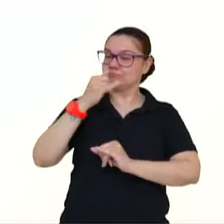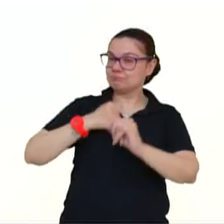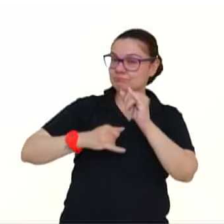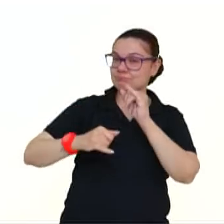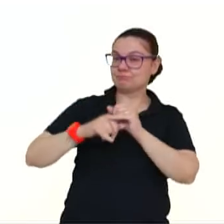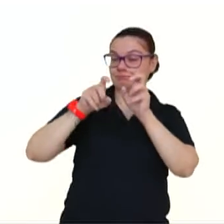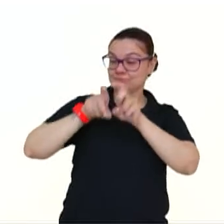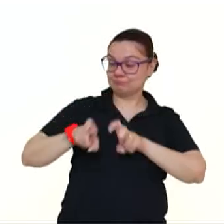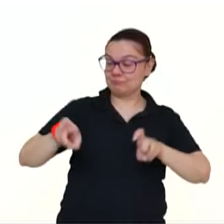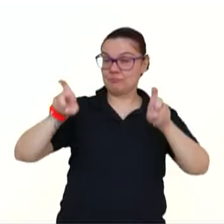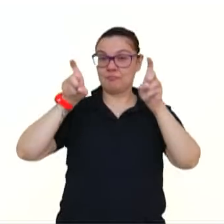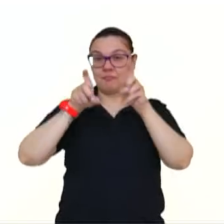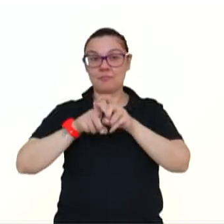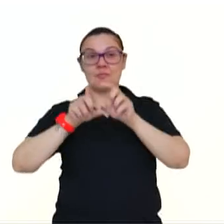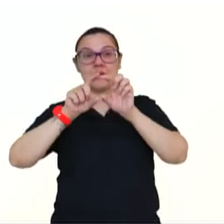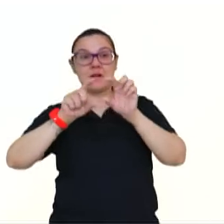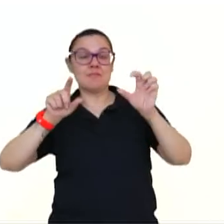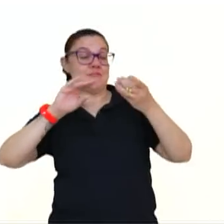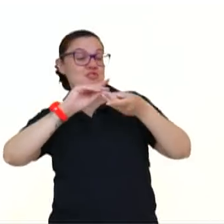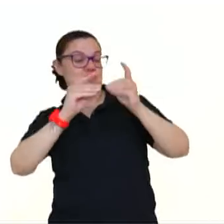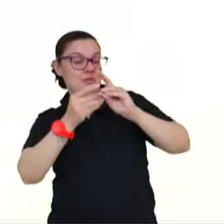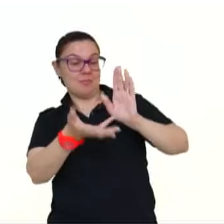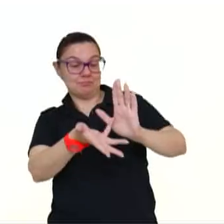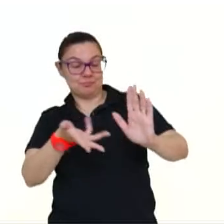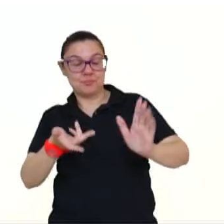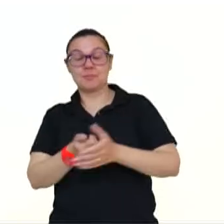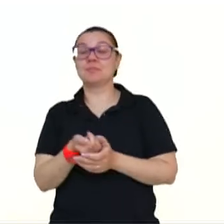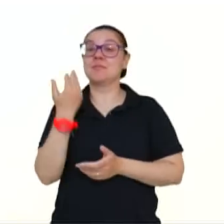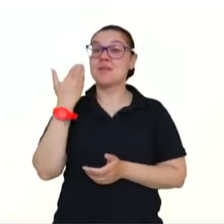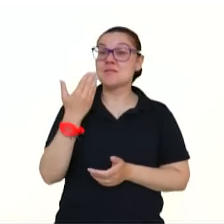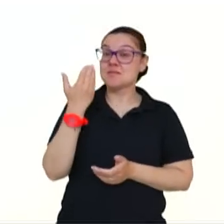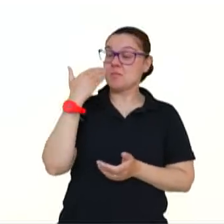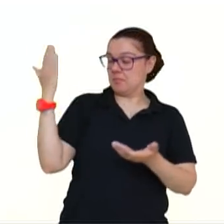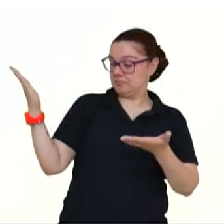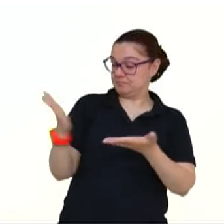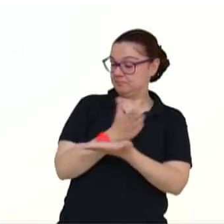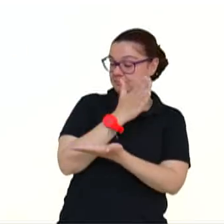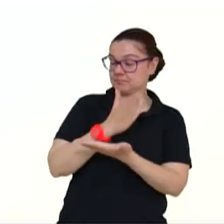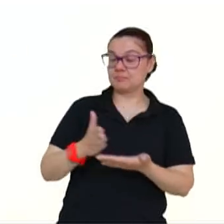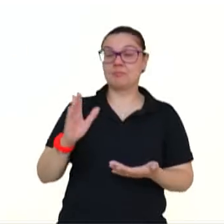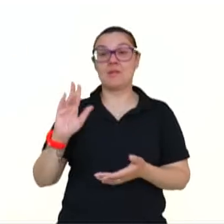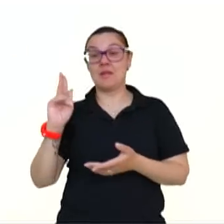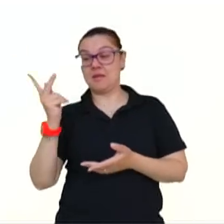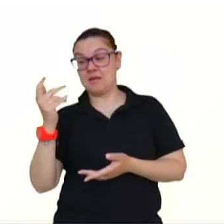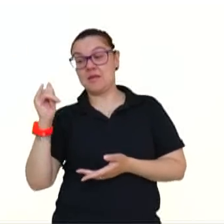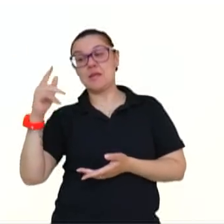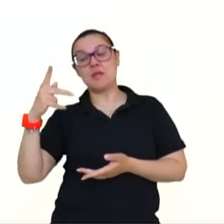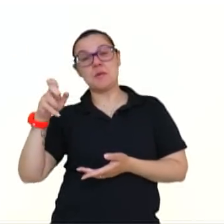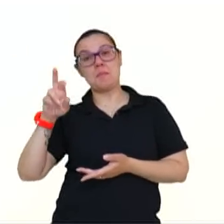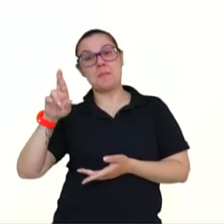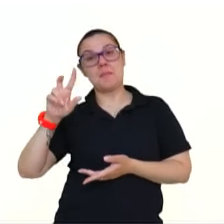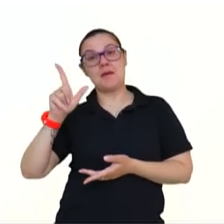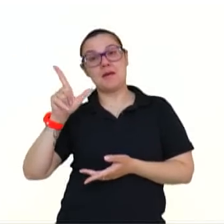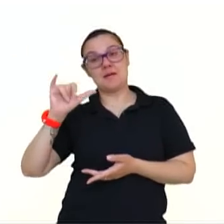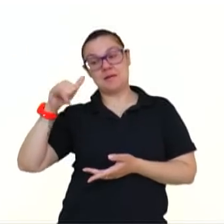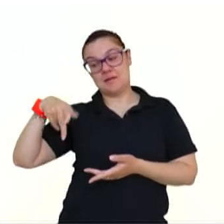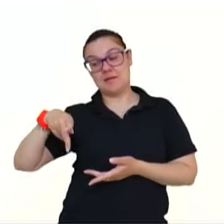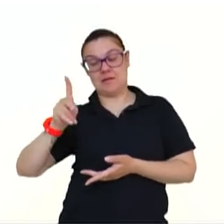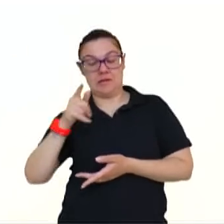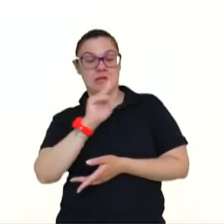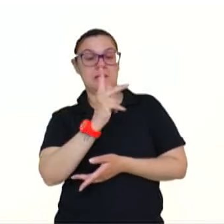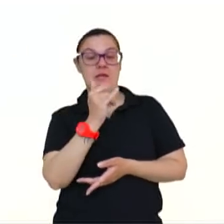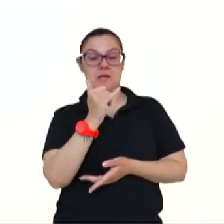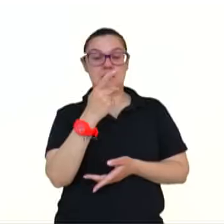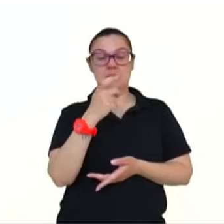digital, conferindo-lhe dinamismo, saber diferenciar hiperlinks de hipertextos, reconhecer